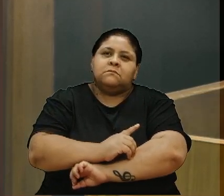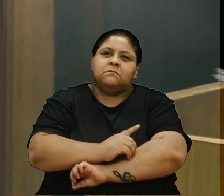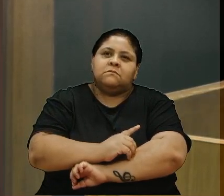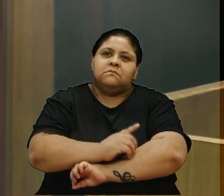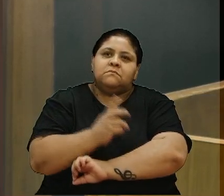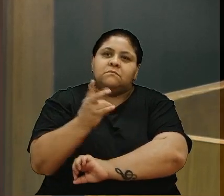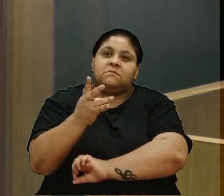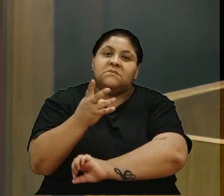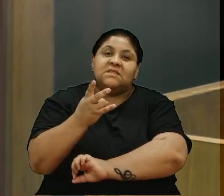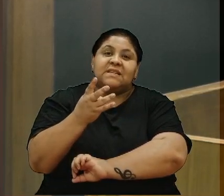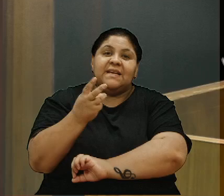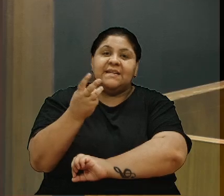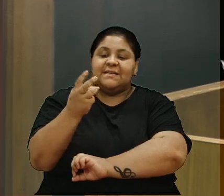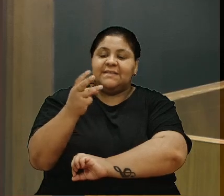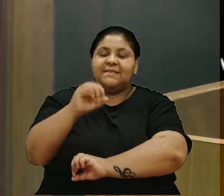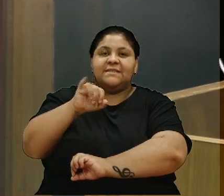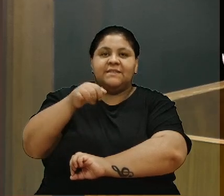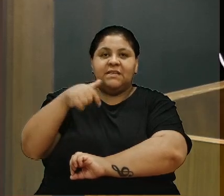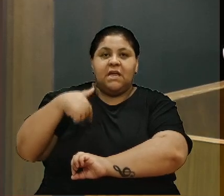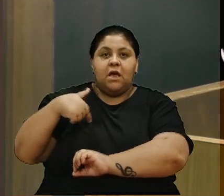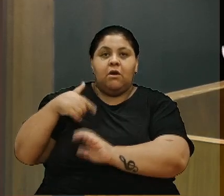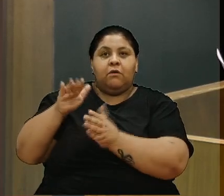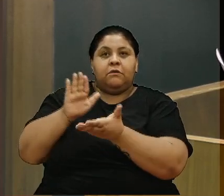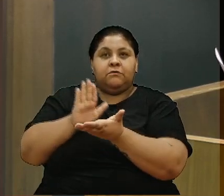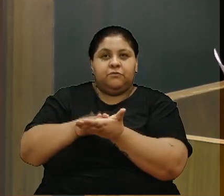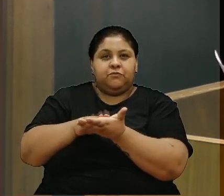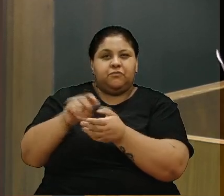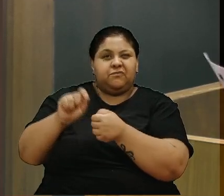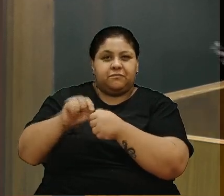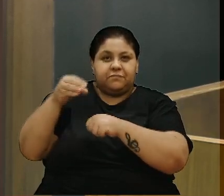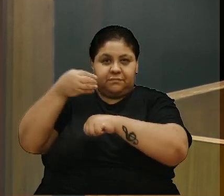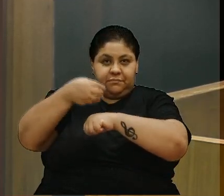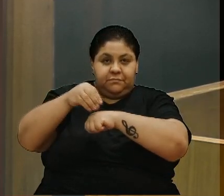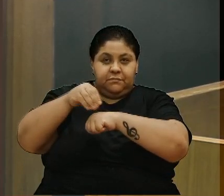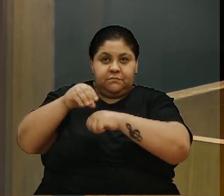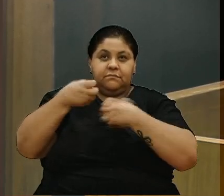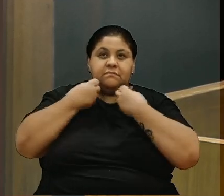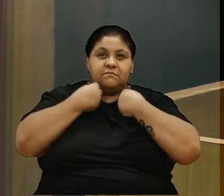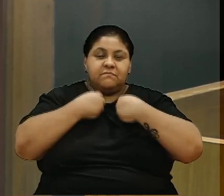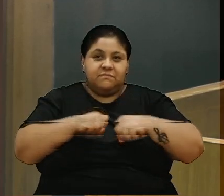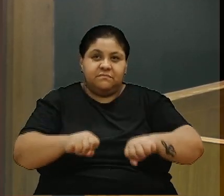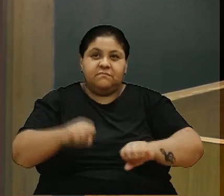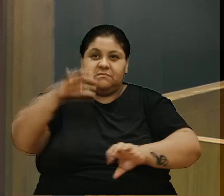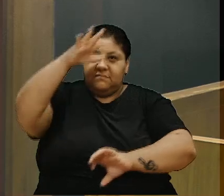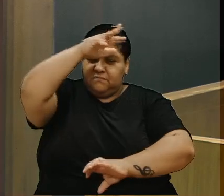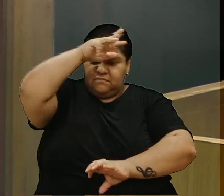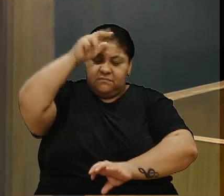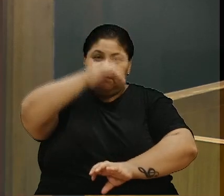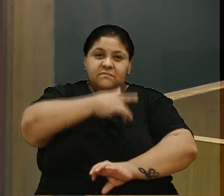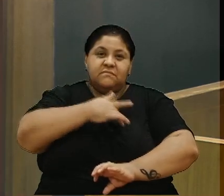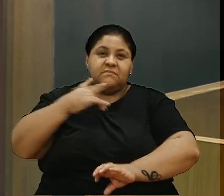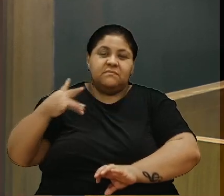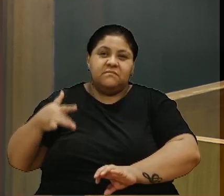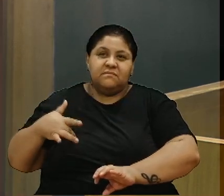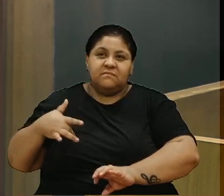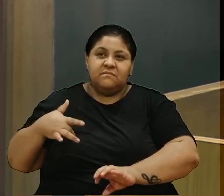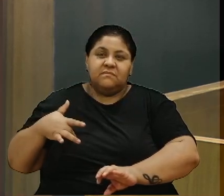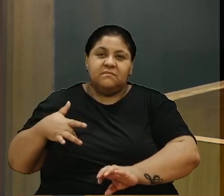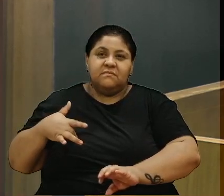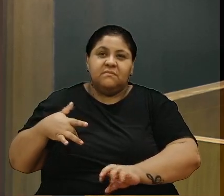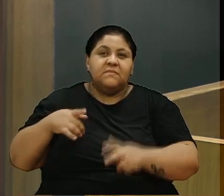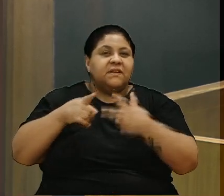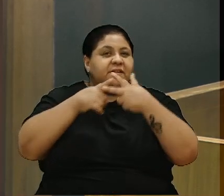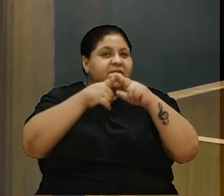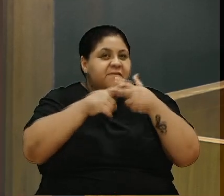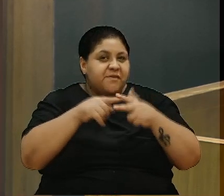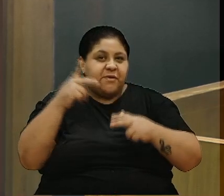13 de janeiro, eu fiz uma indicação para a Secretaria Municipal de Saúde, que é a ferramenta político-administrativa